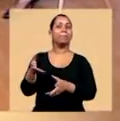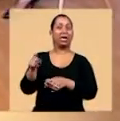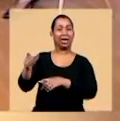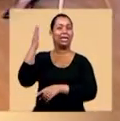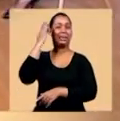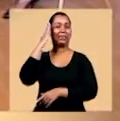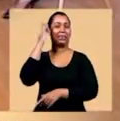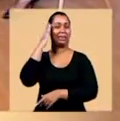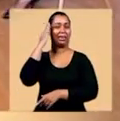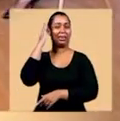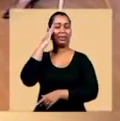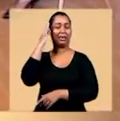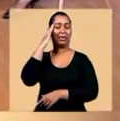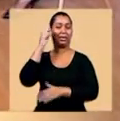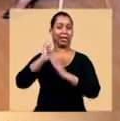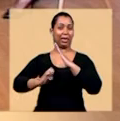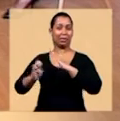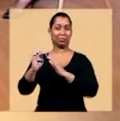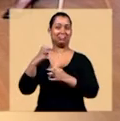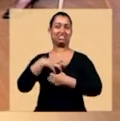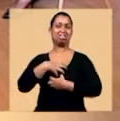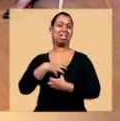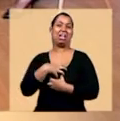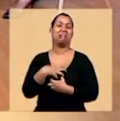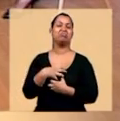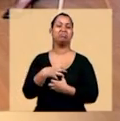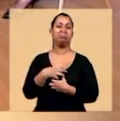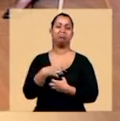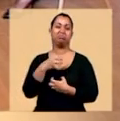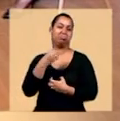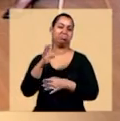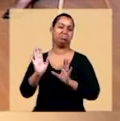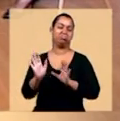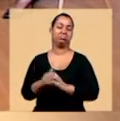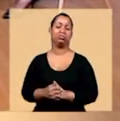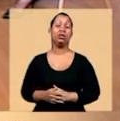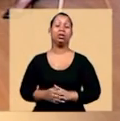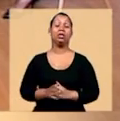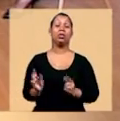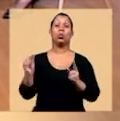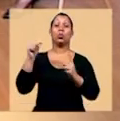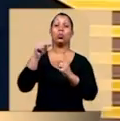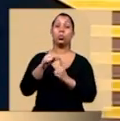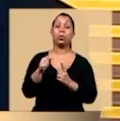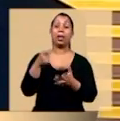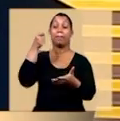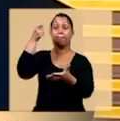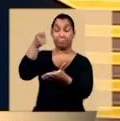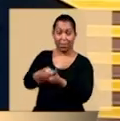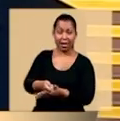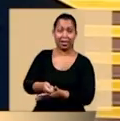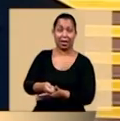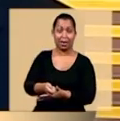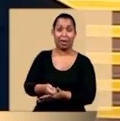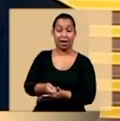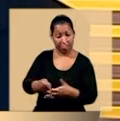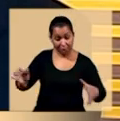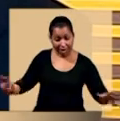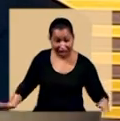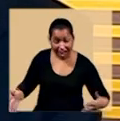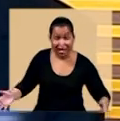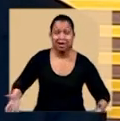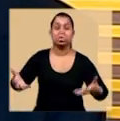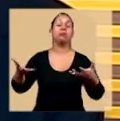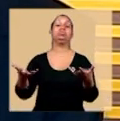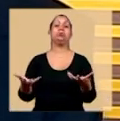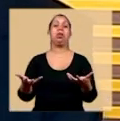às vezes, acaba nem funcionando, que para uma empresa grande acaba sendo irrisório, né? Irrisório. E você não atinge a finalidade, que é indenizar,